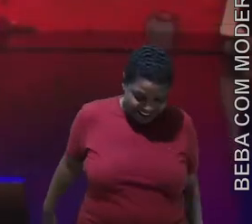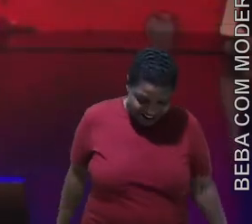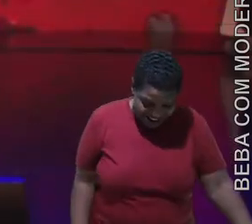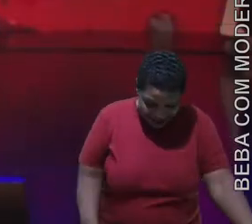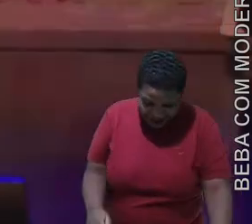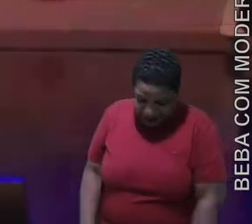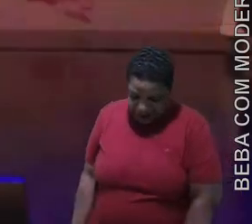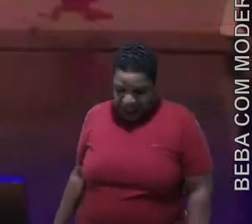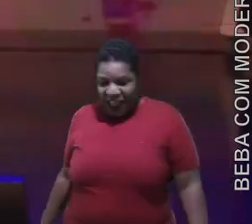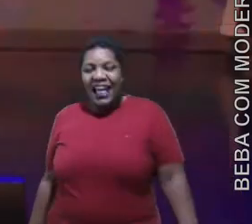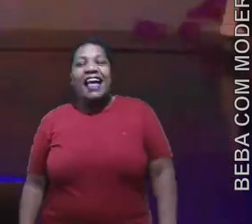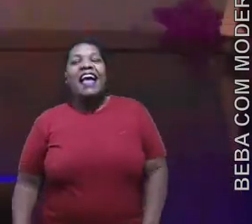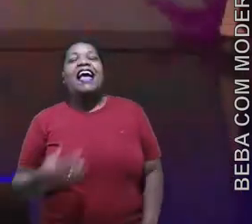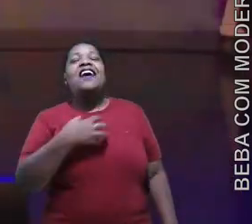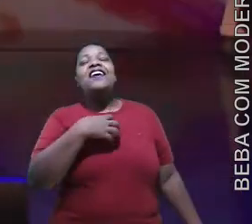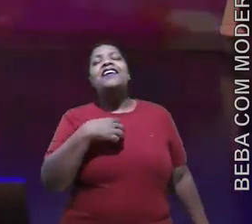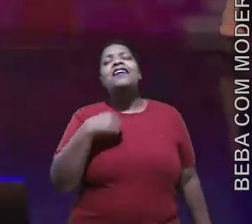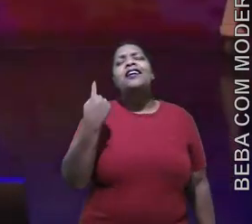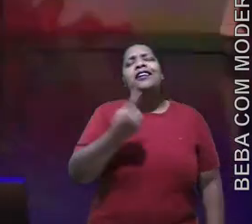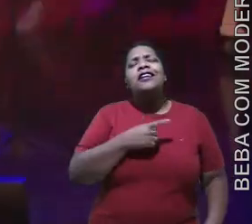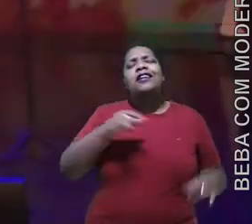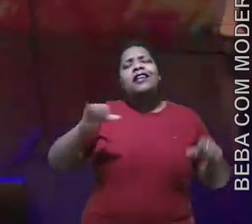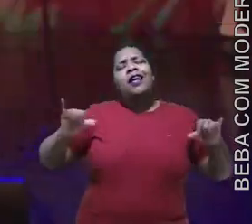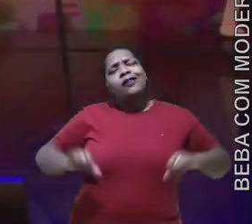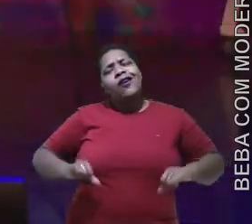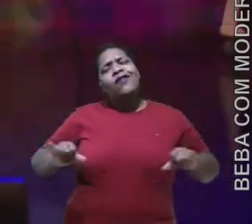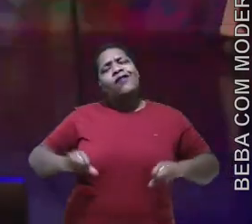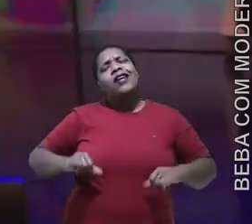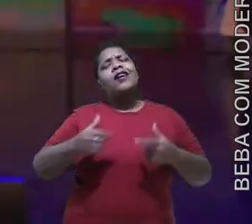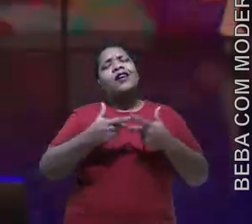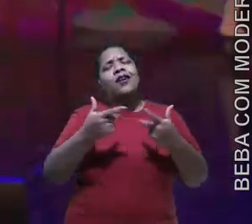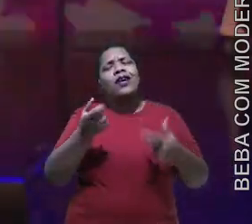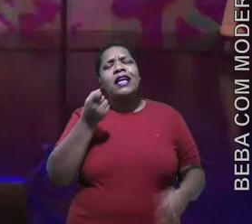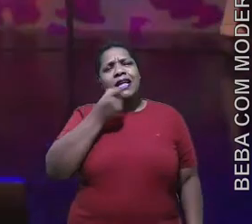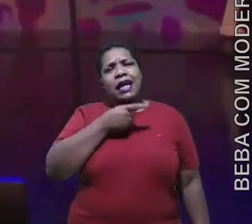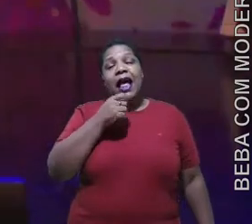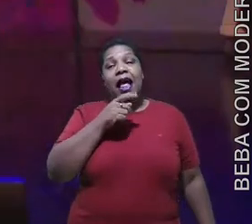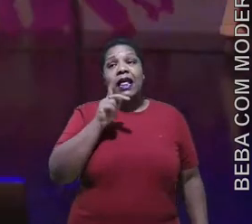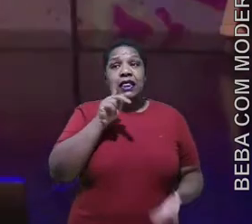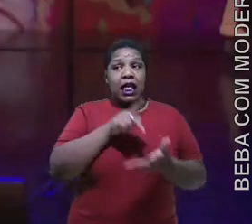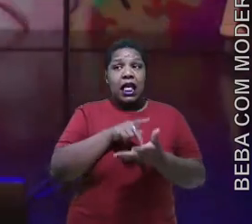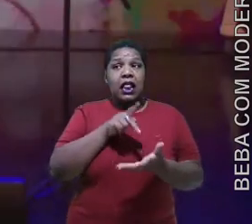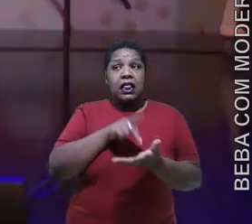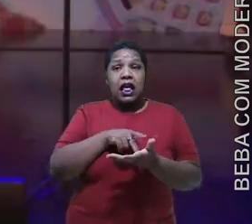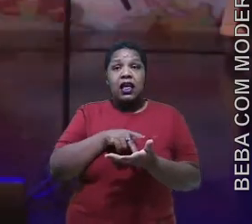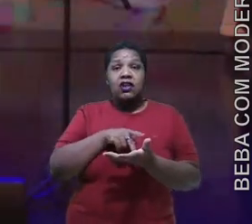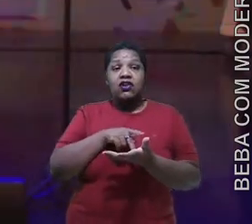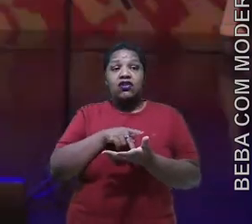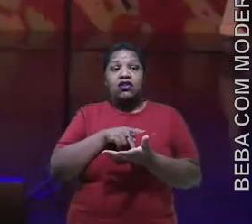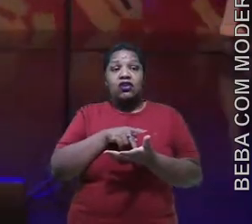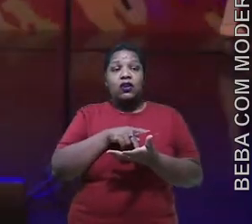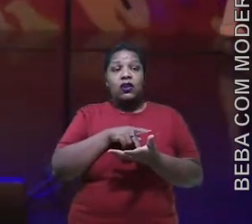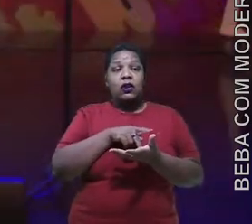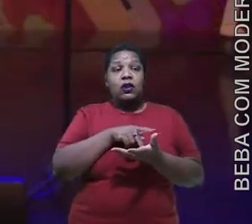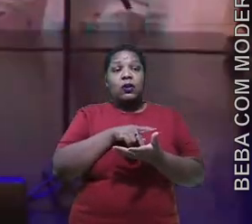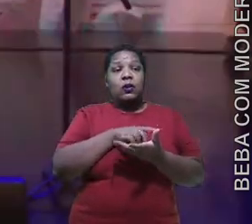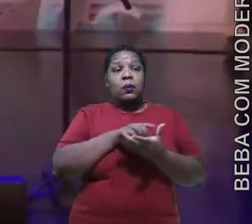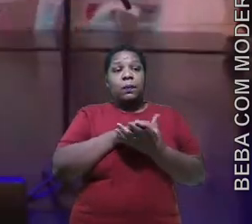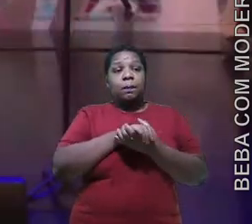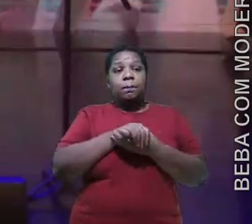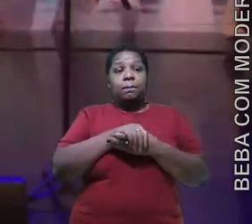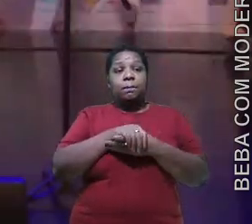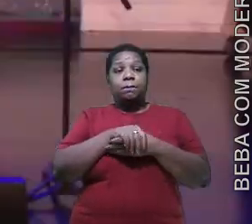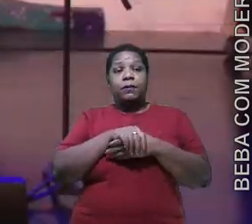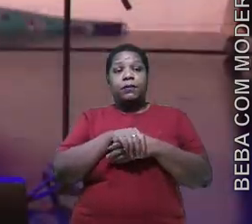E aí é Vital né eu não tempo em que se relativiza tanto e se manipula o que que é o